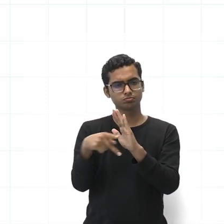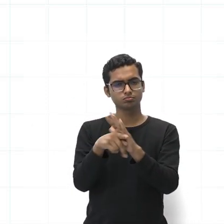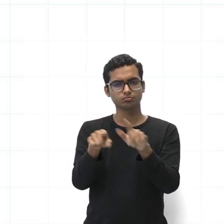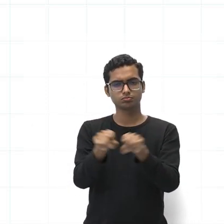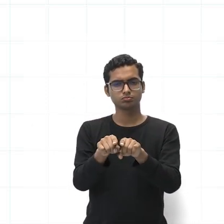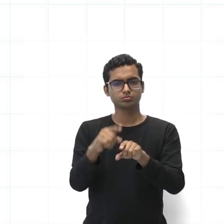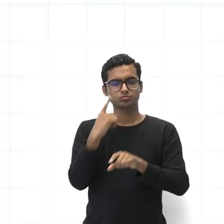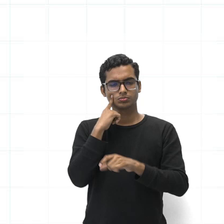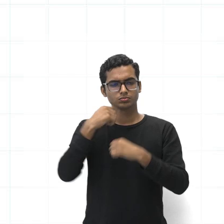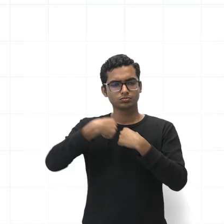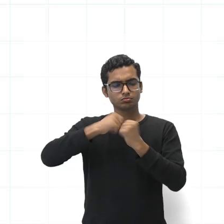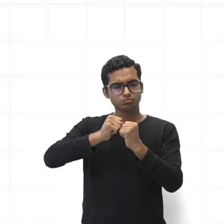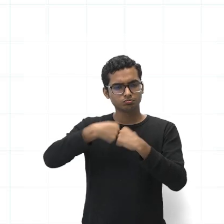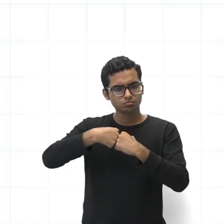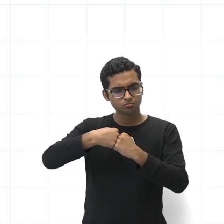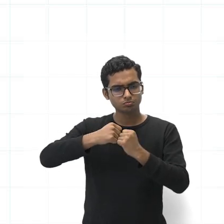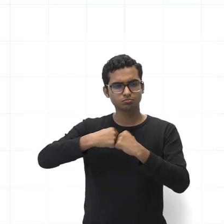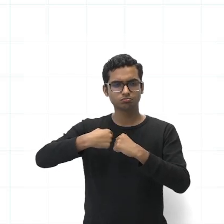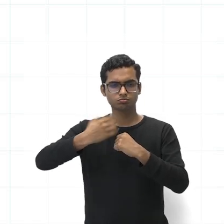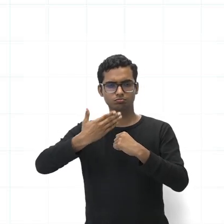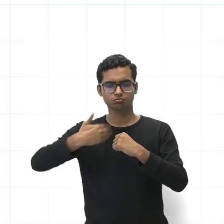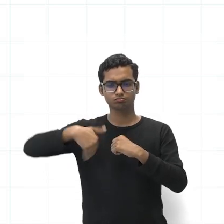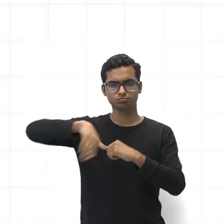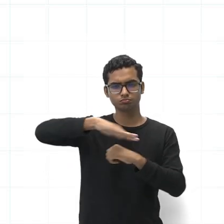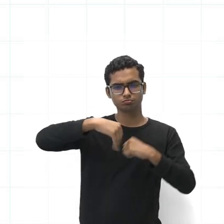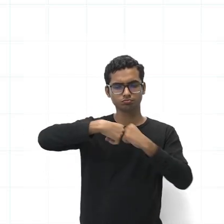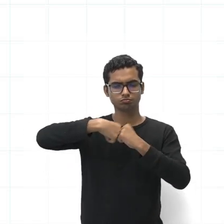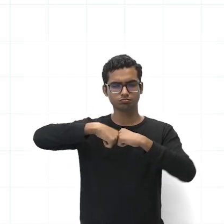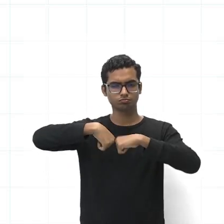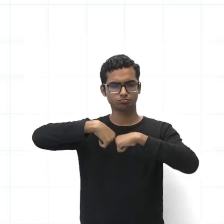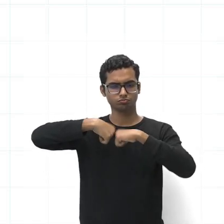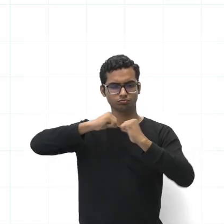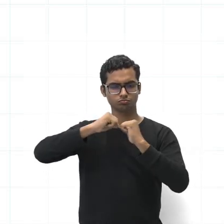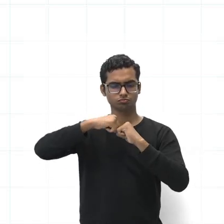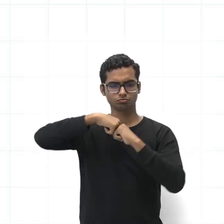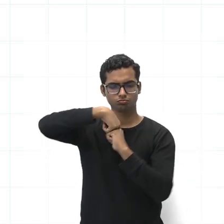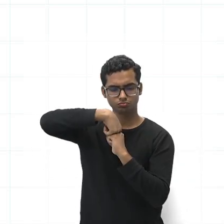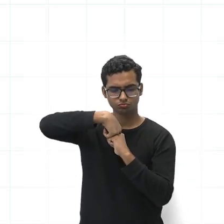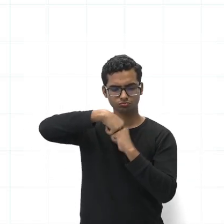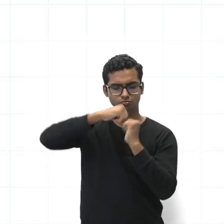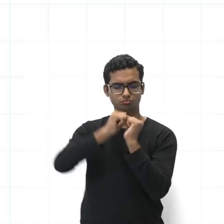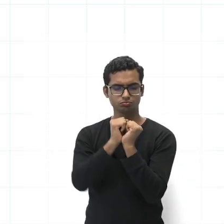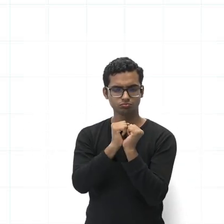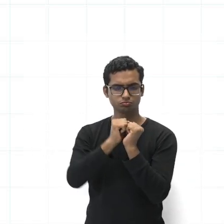possibilitando movimentos de flexão e extensão,